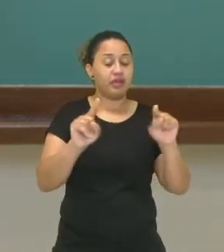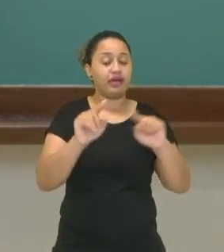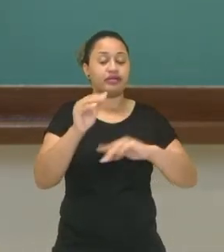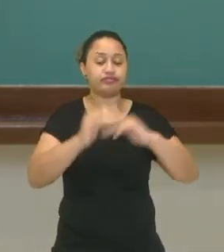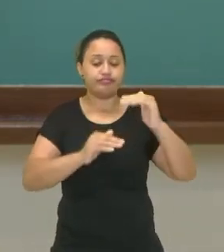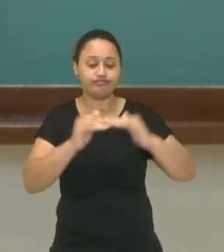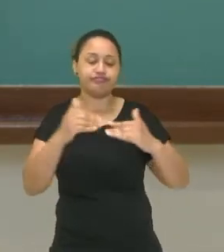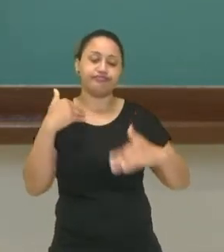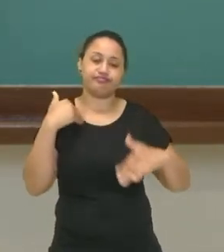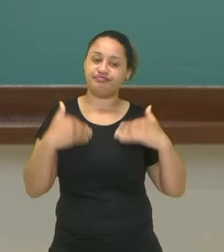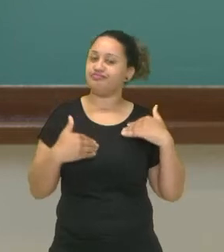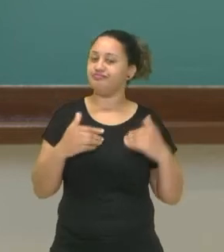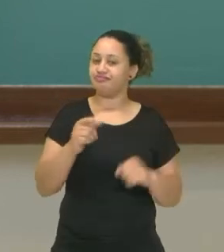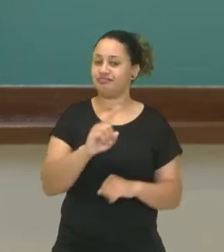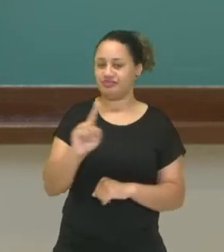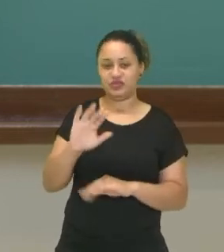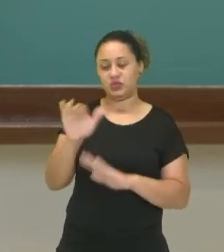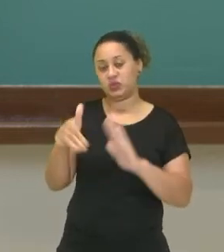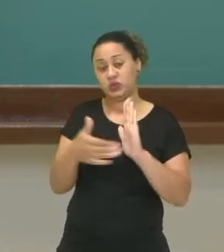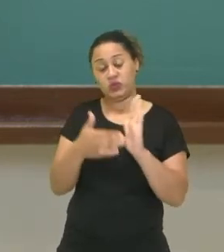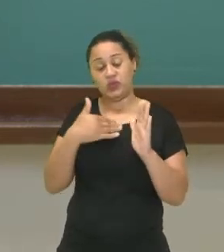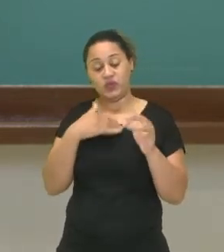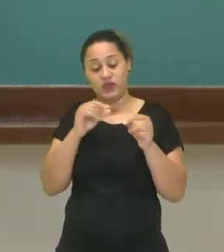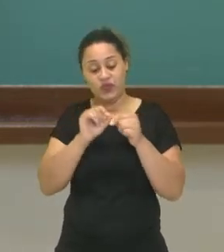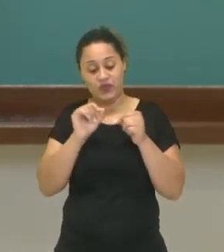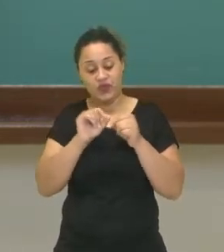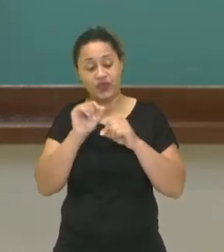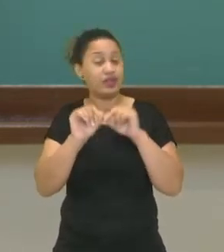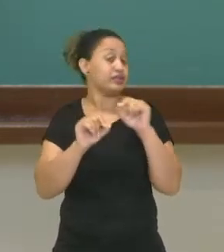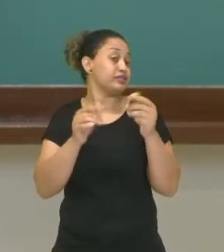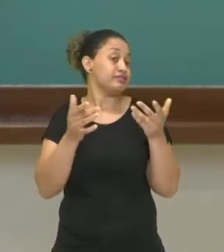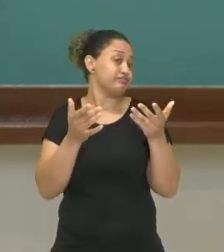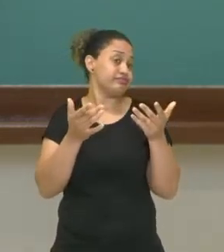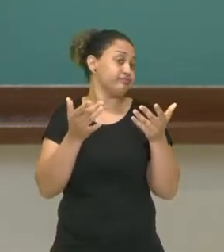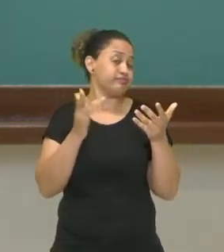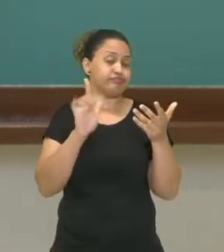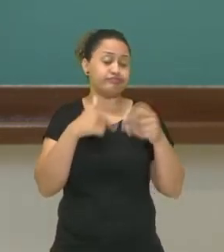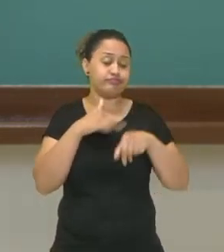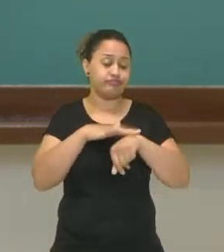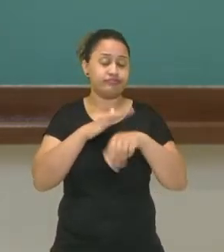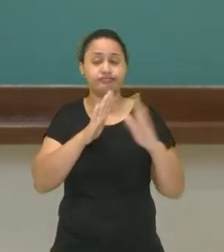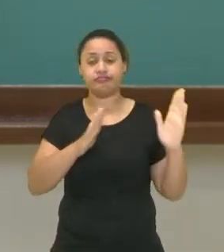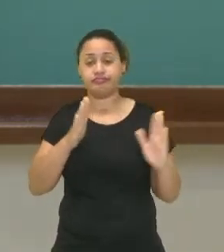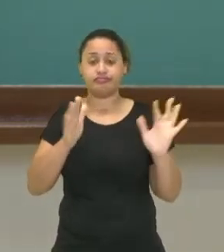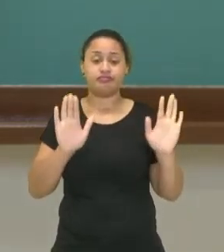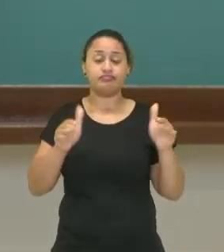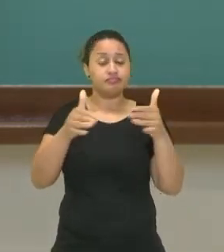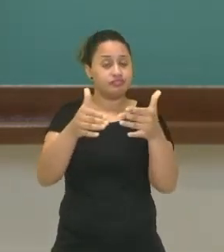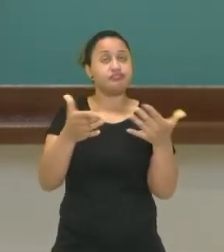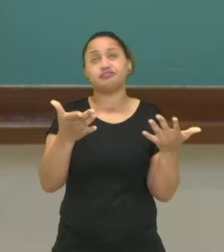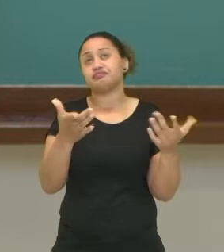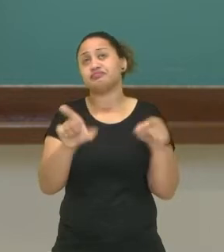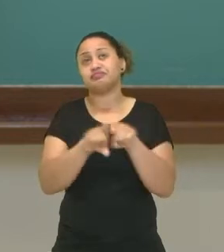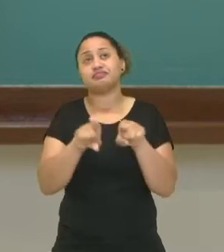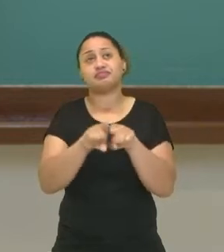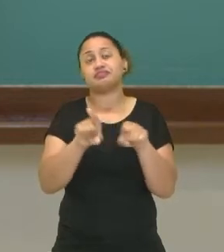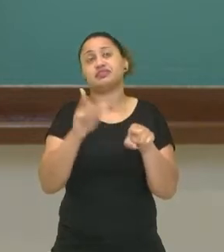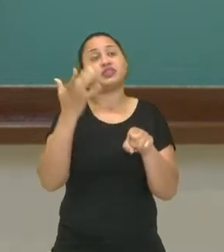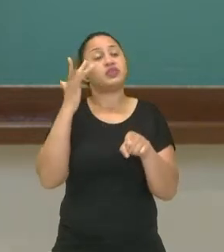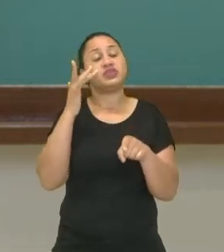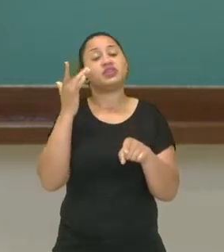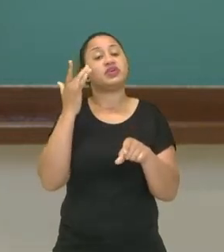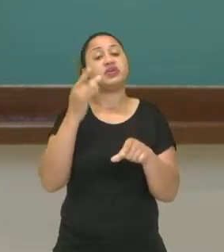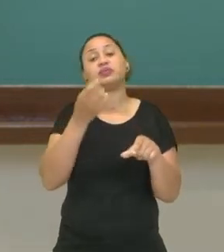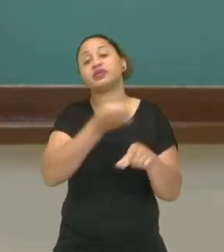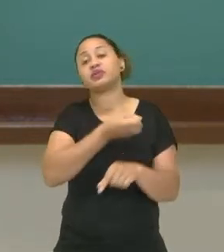atividade física não, é tudo o que eu faço. Então eu não tenho um tempo específico para fazer, eu não tenho ali uma